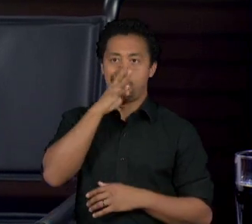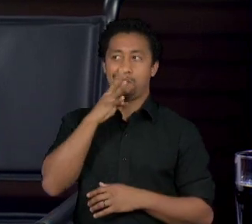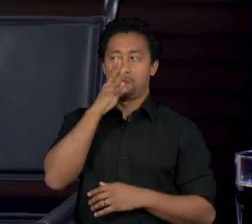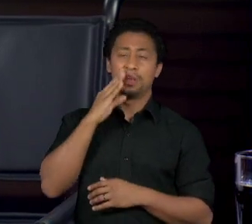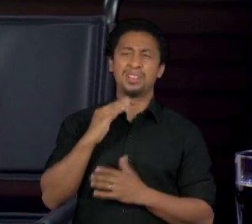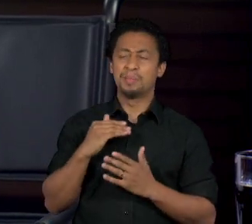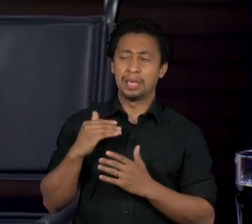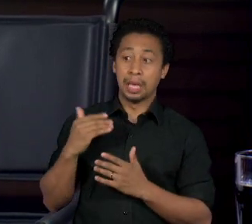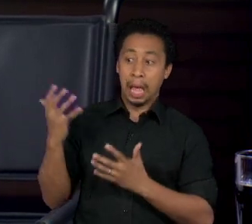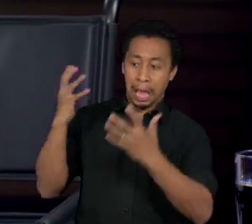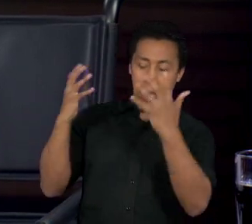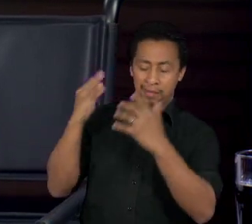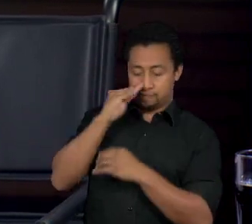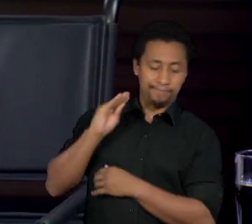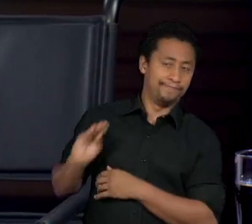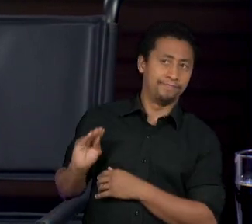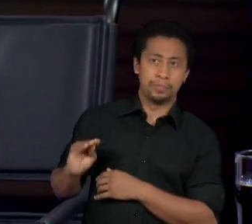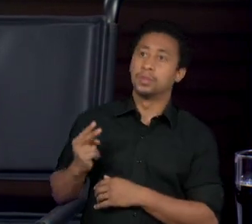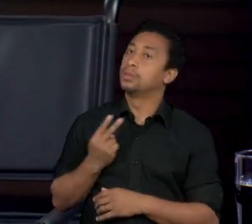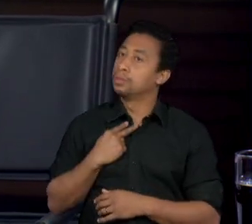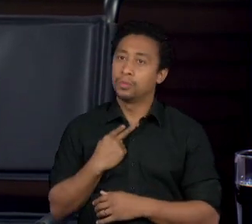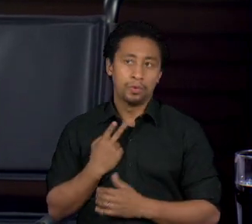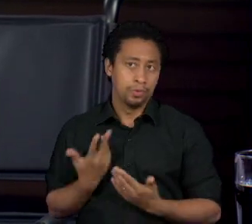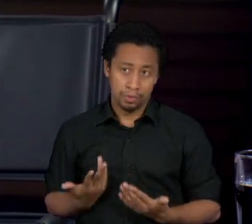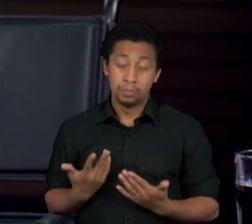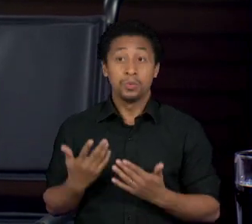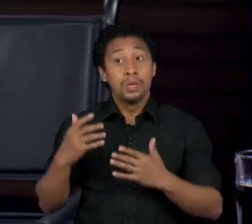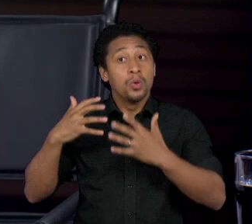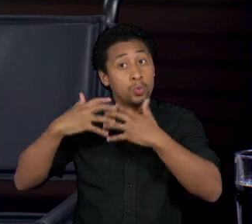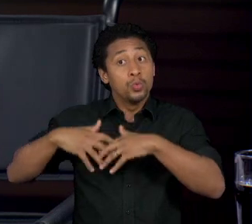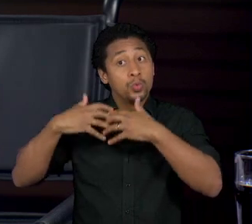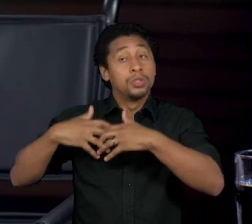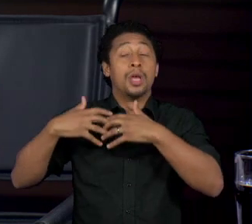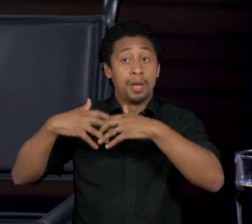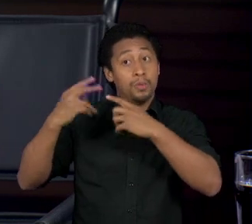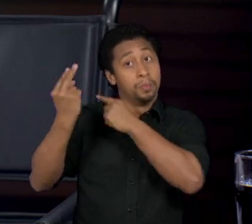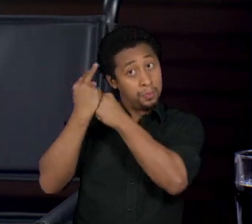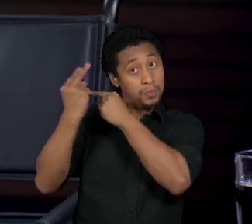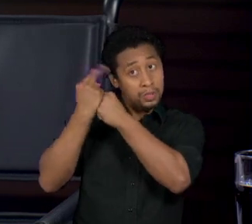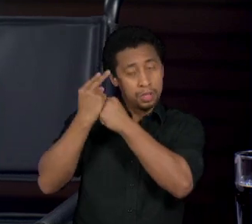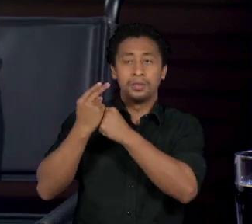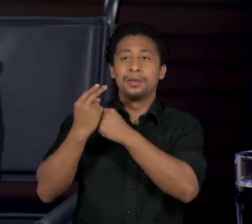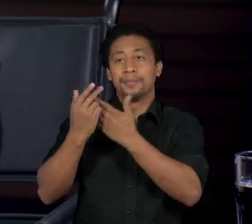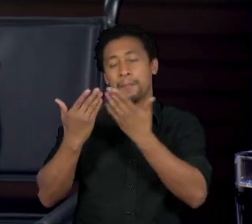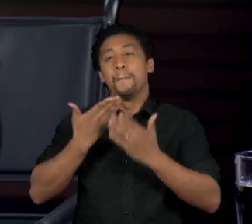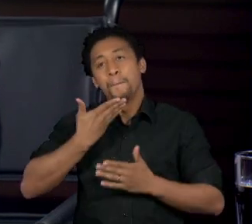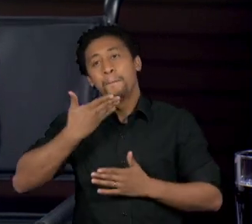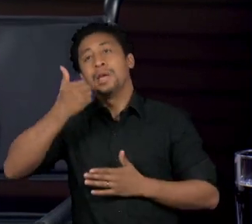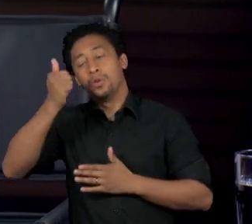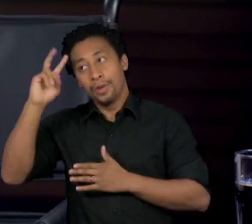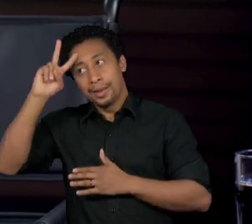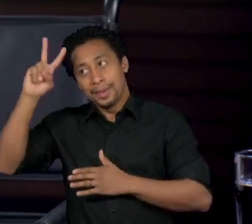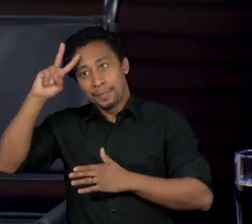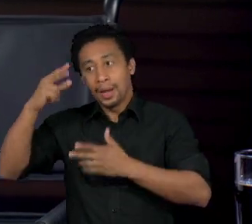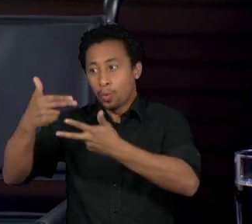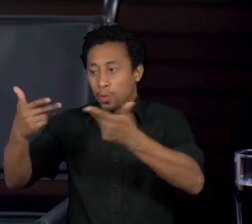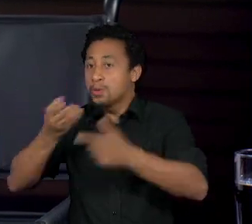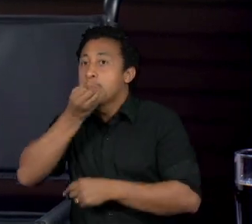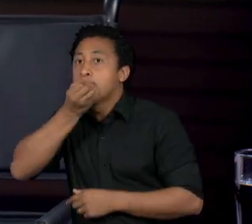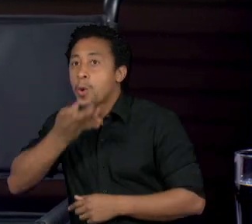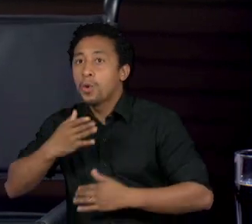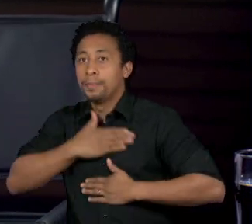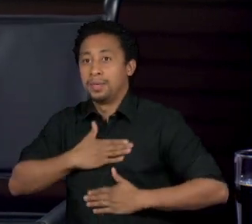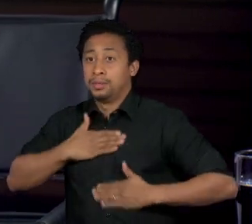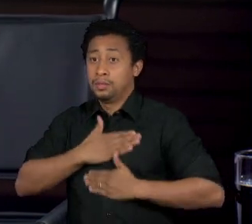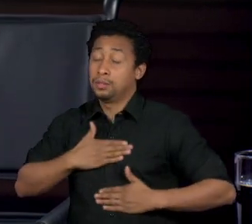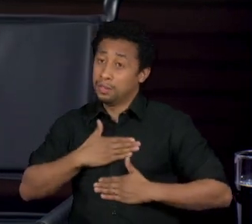protege, e aí é mais fácil você armazenar e relembrar de coisas prazerosas do que as negativas, mas as negativas acabam